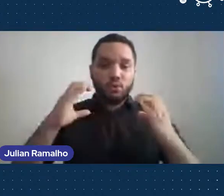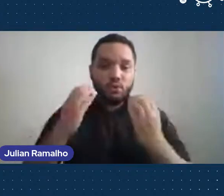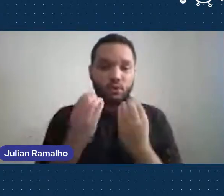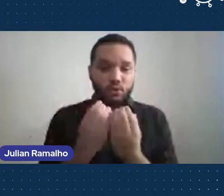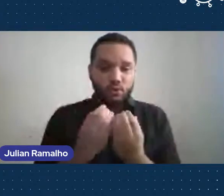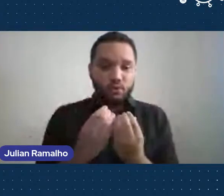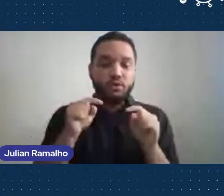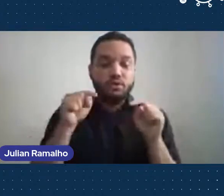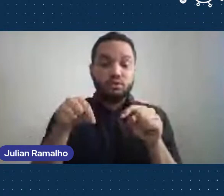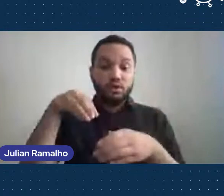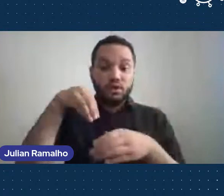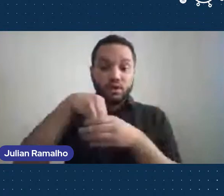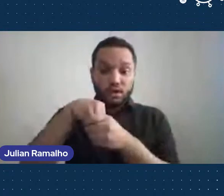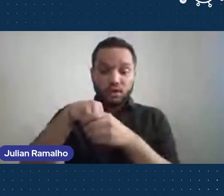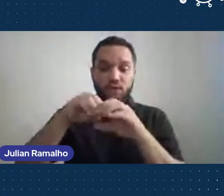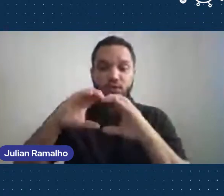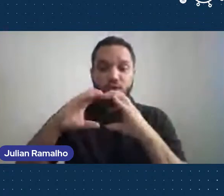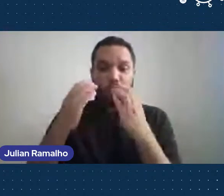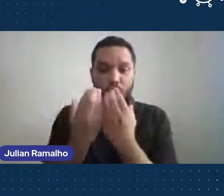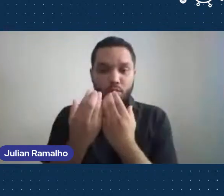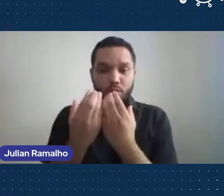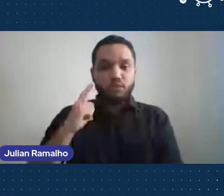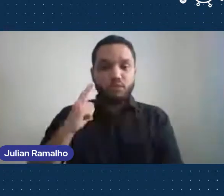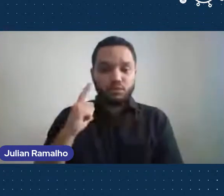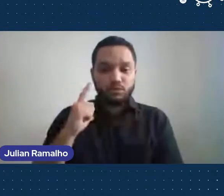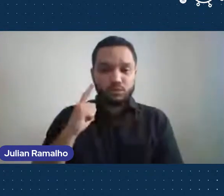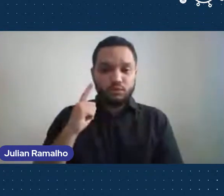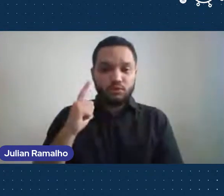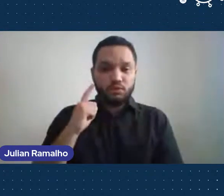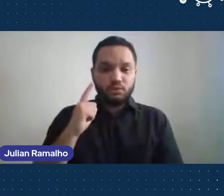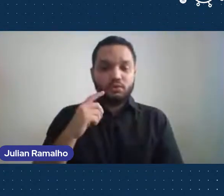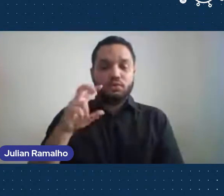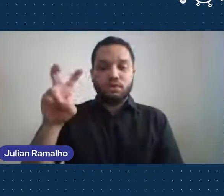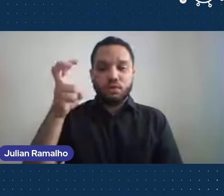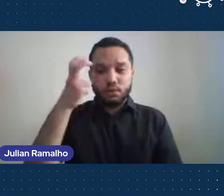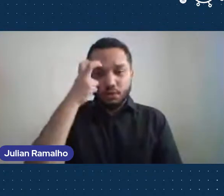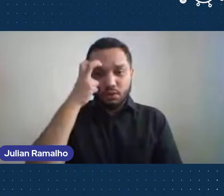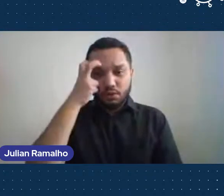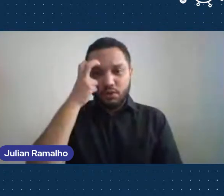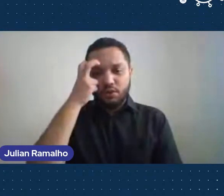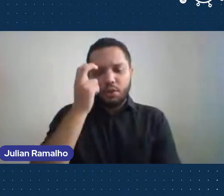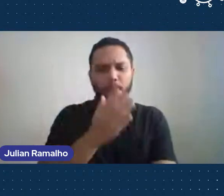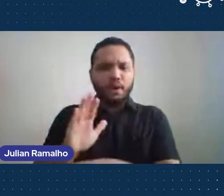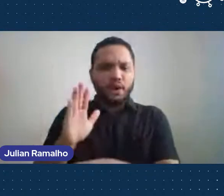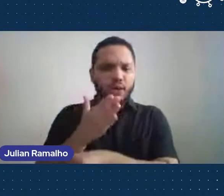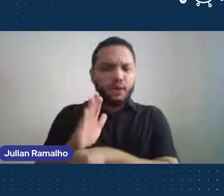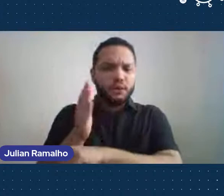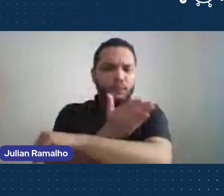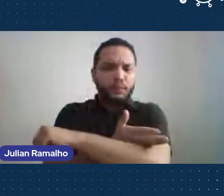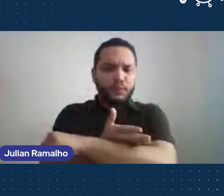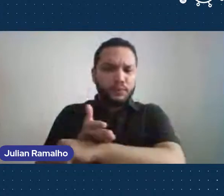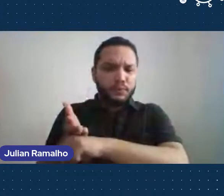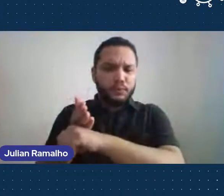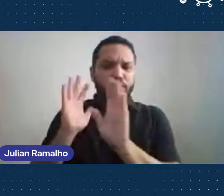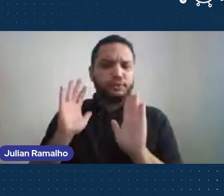nessa comunidade existe, né, uma cultura, uma prática já estabelecida